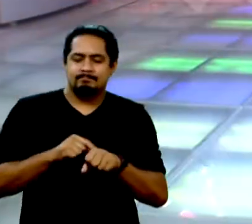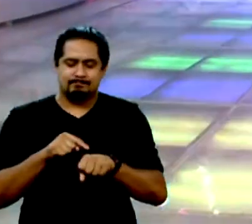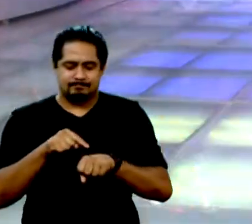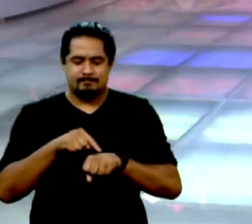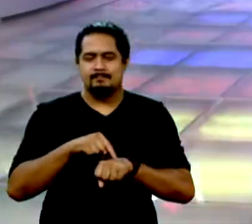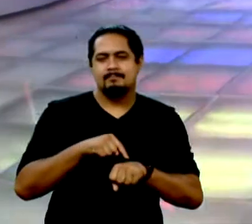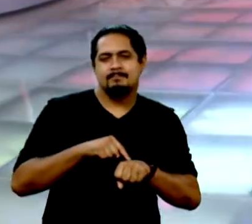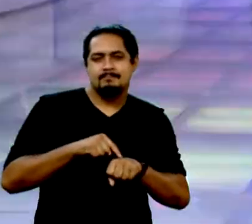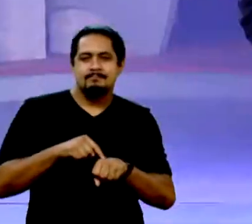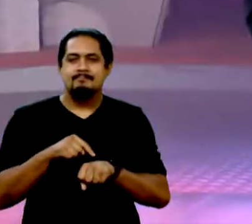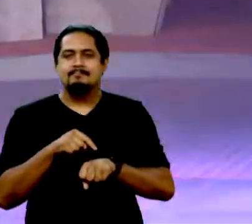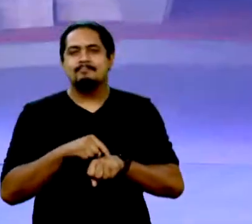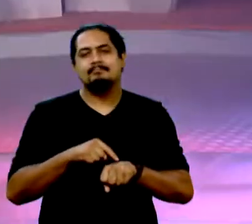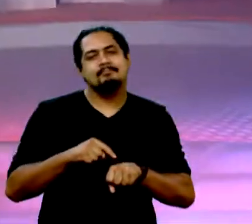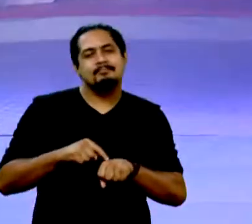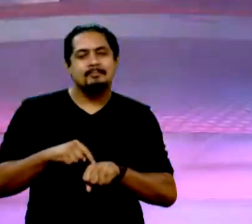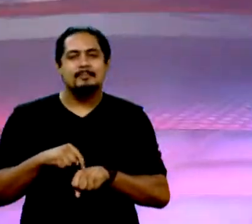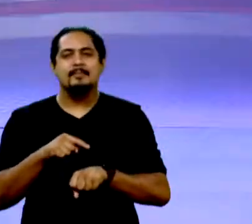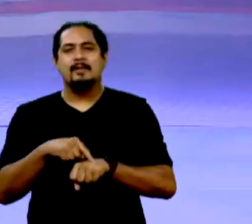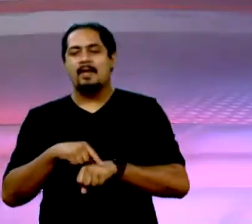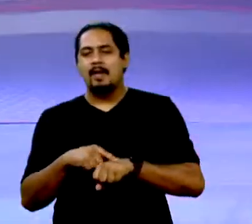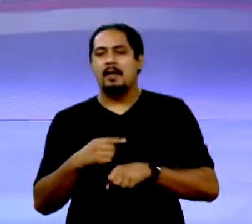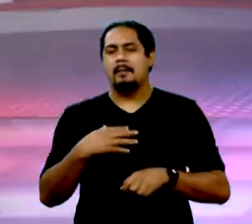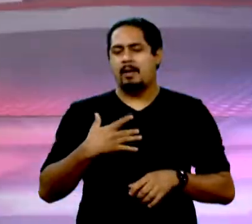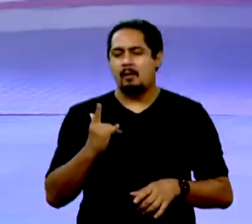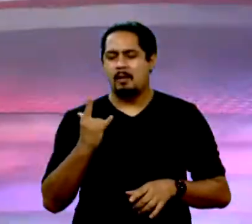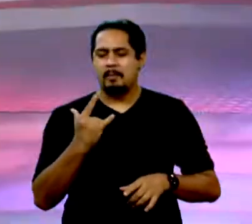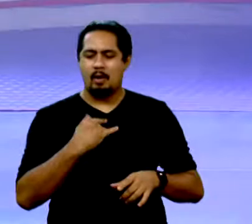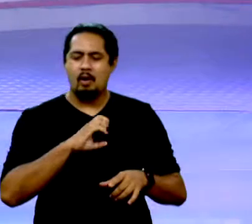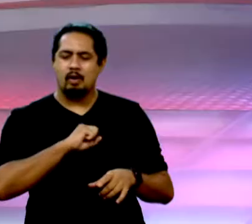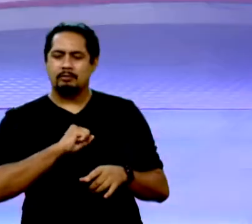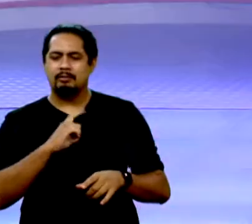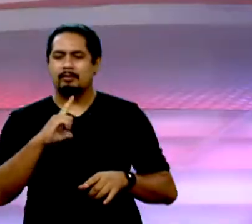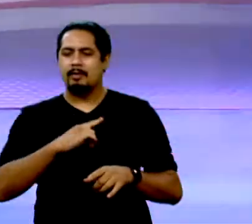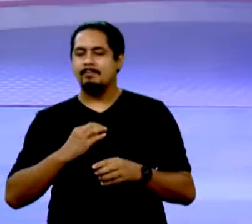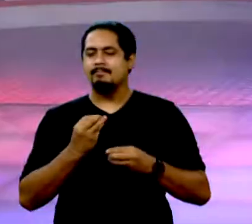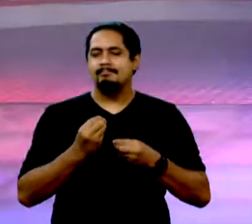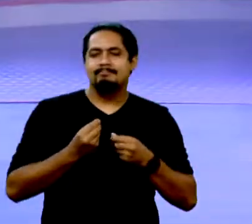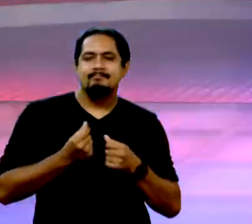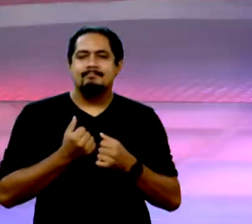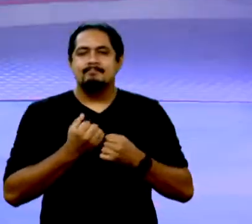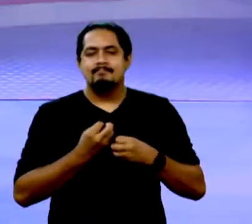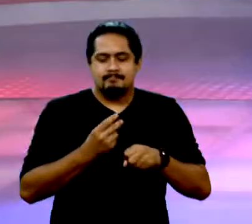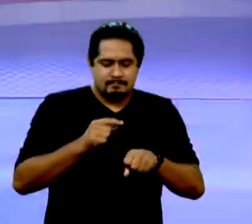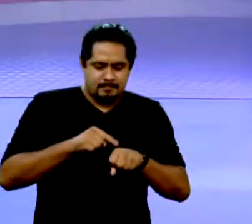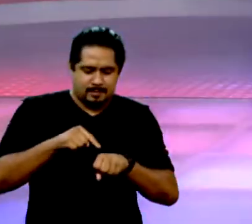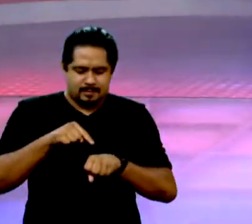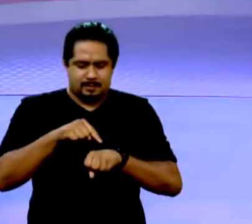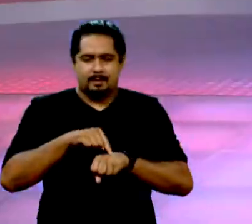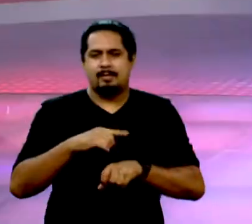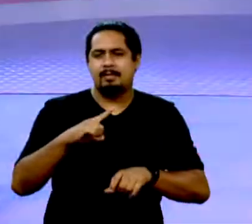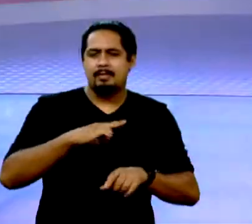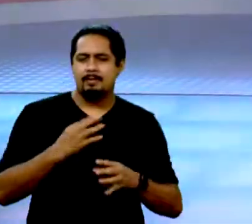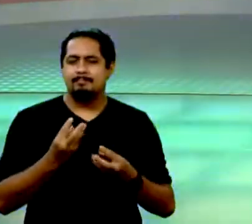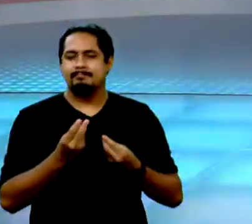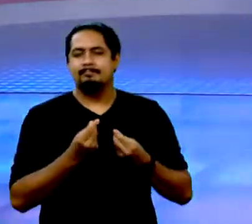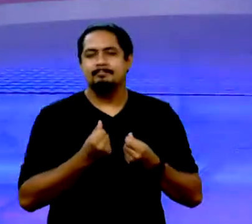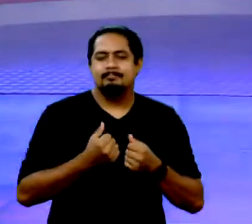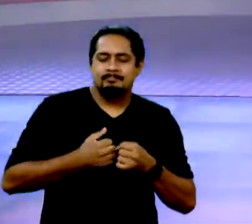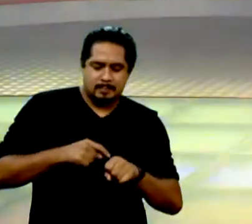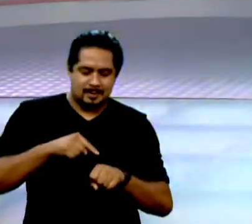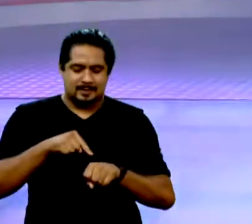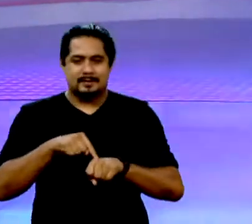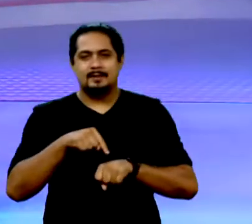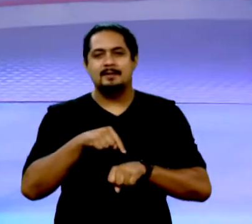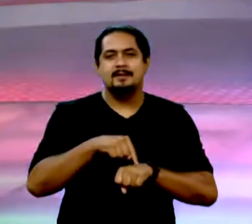de moranguinho. E o meu amor tem sabor de moranguinho, sabor de moranguinho, tem sabor